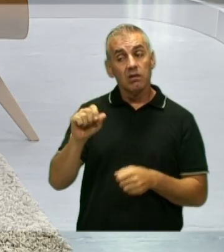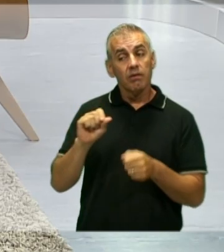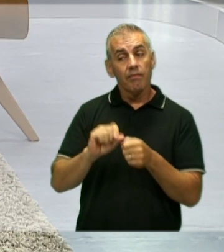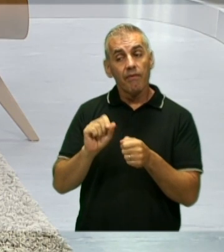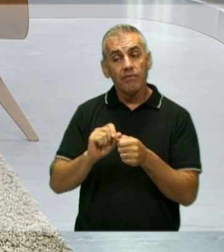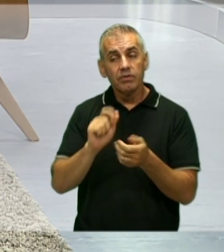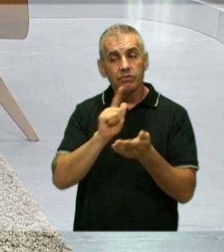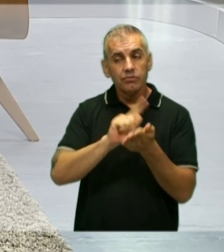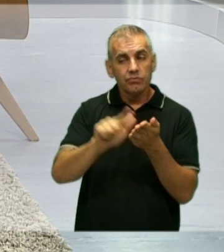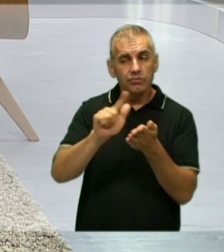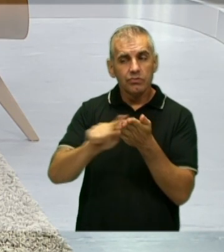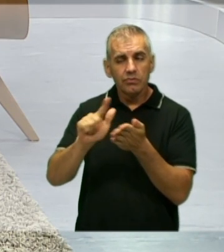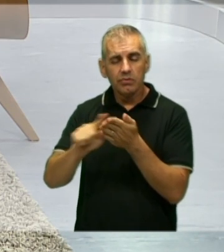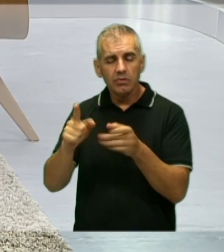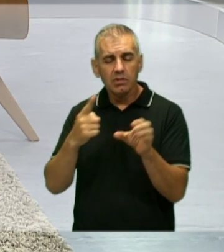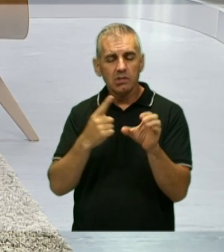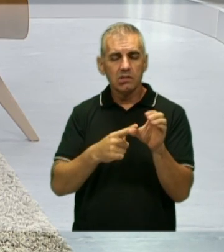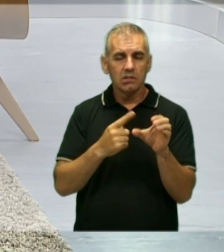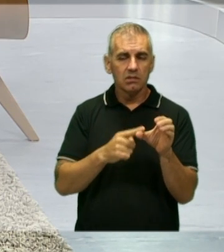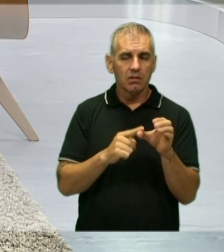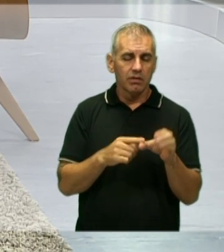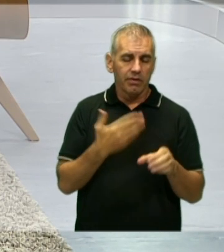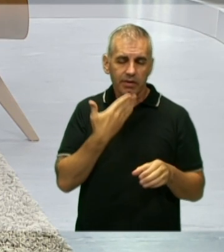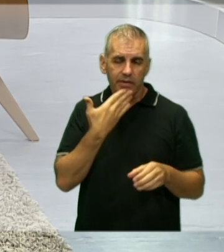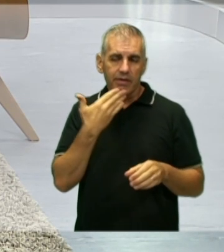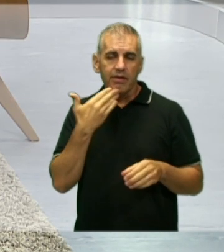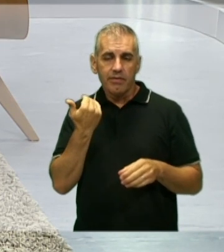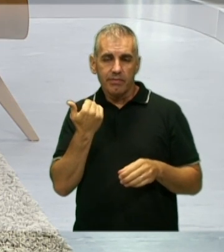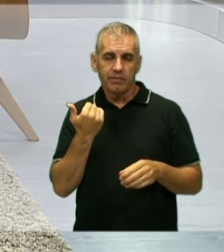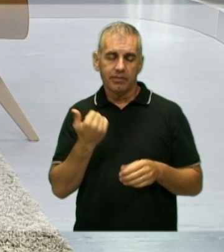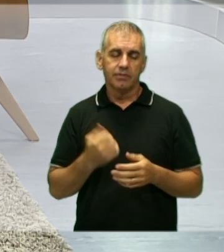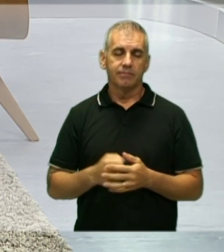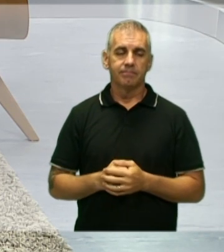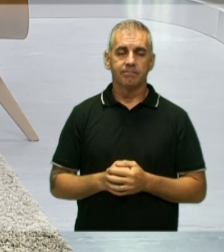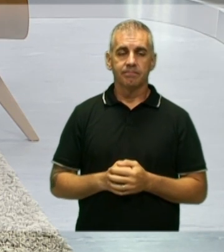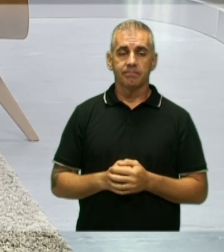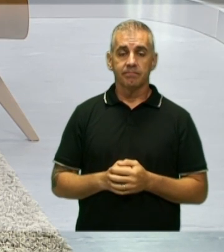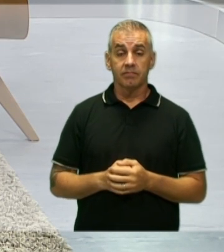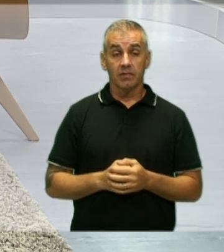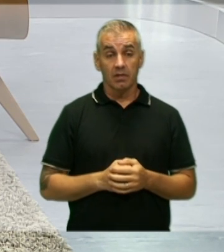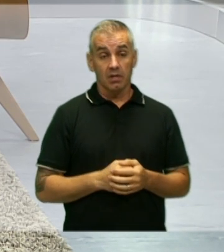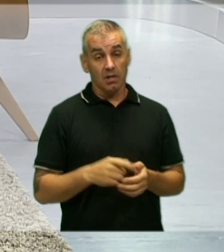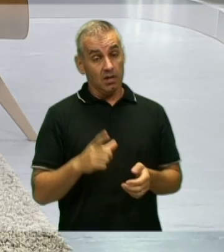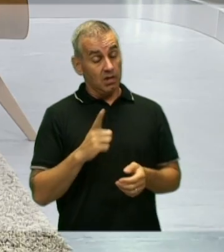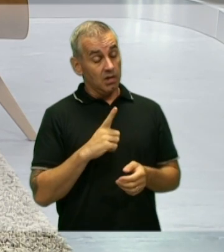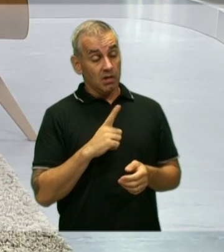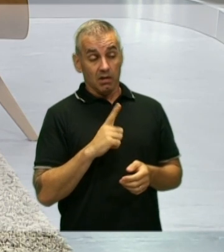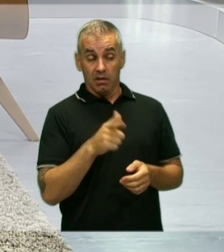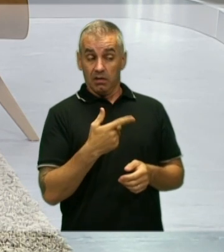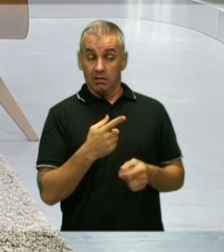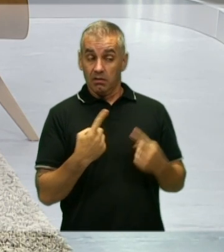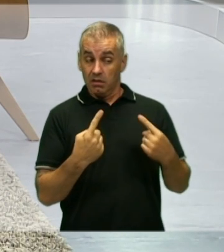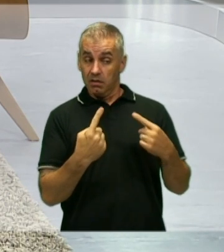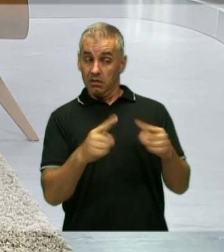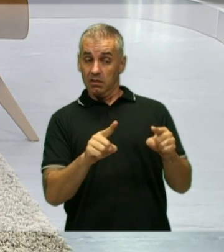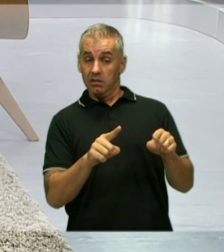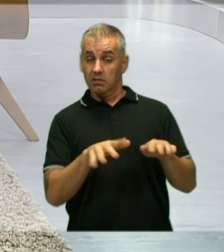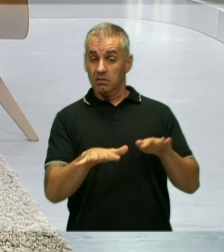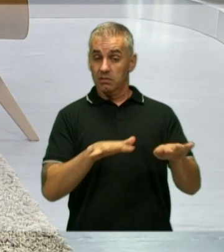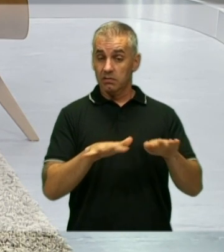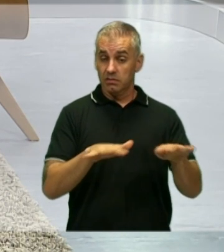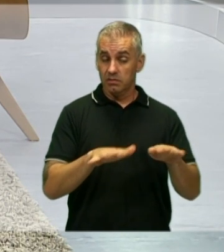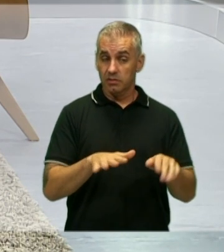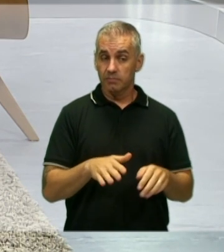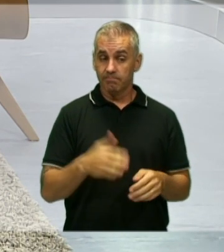limpeza e deixe a cidade um pouco mais limpa e atenda esse apelo popular. Caso não surtir efeito esse movimento, o senhor acredita